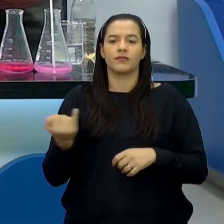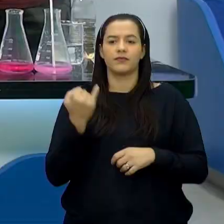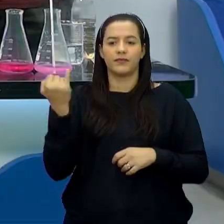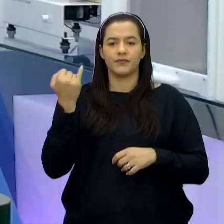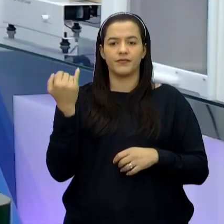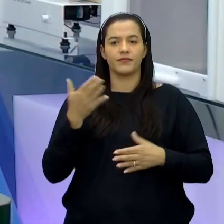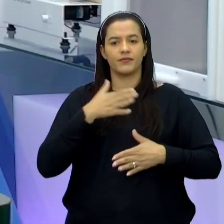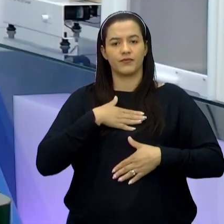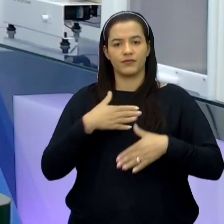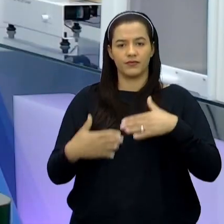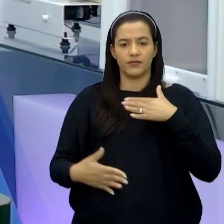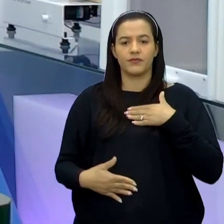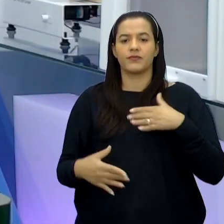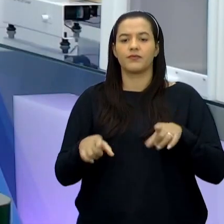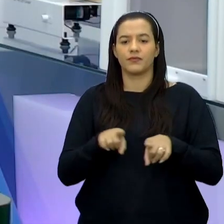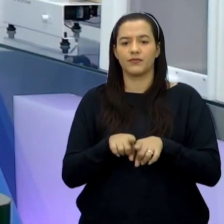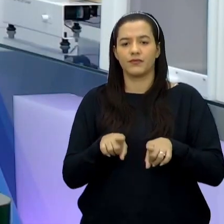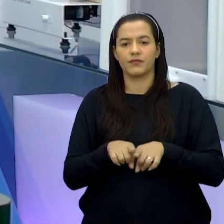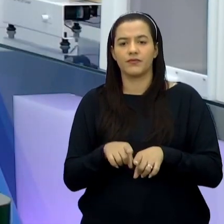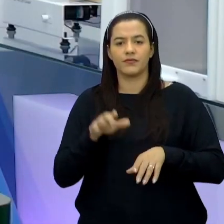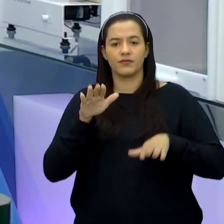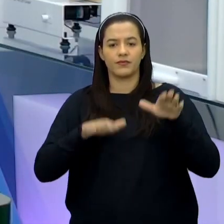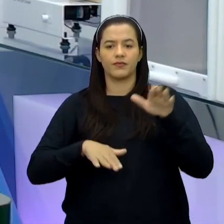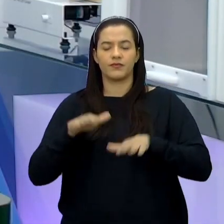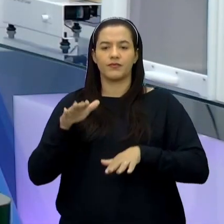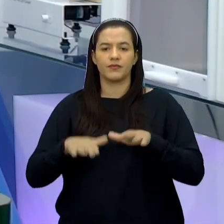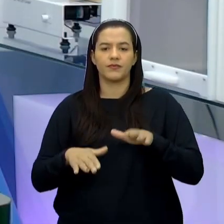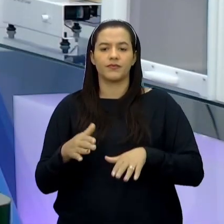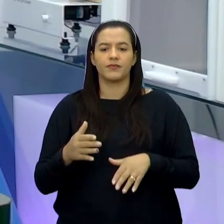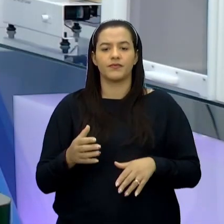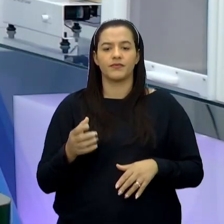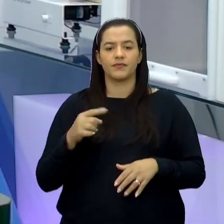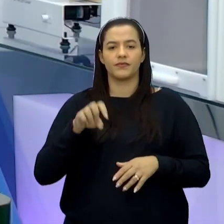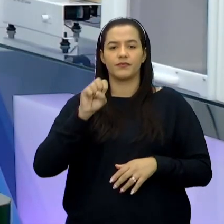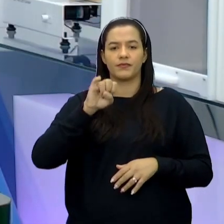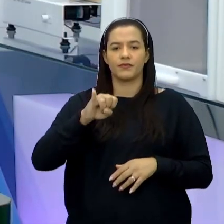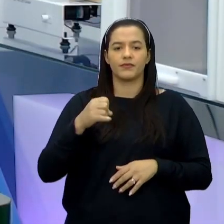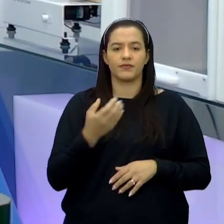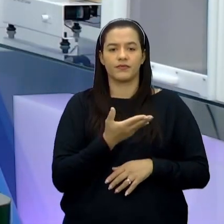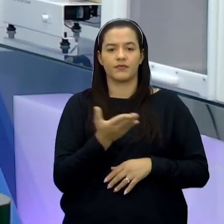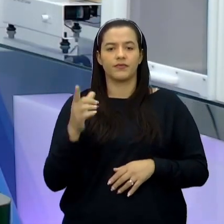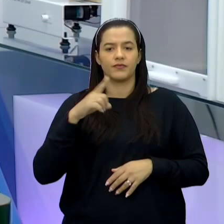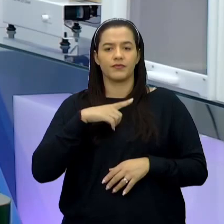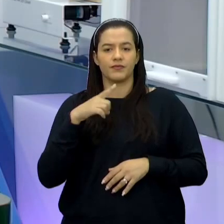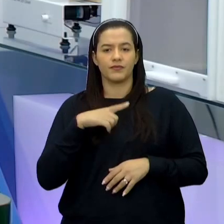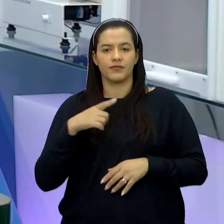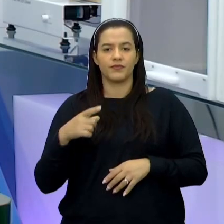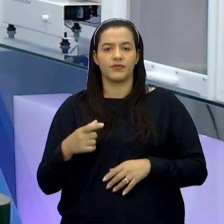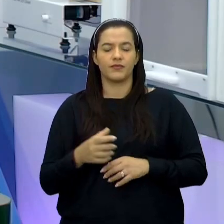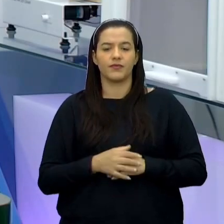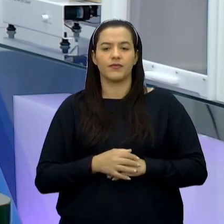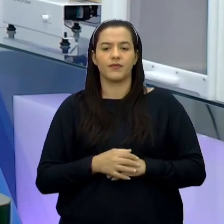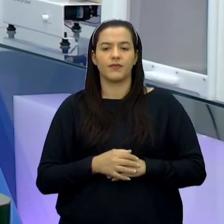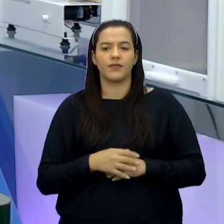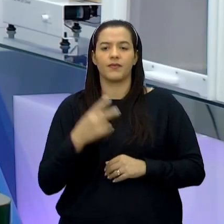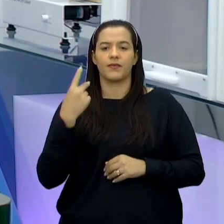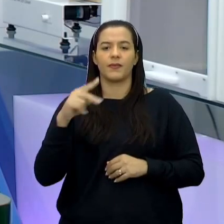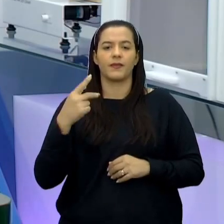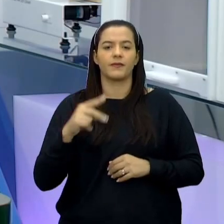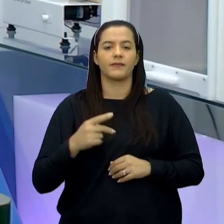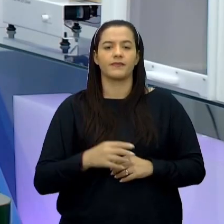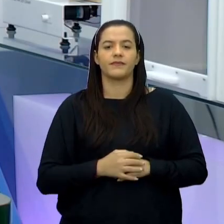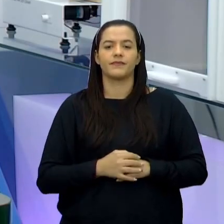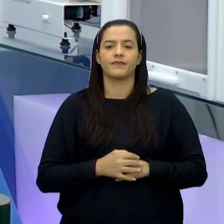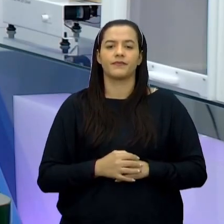nosso corpo também. Olha lá. Né? Dependendo, por exemplo, se você enche a